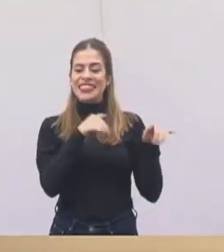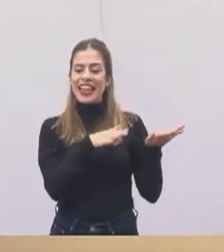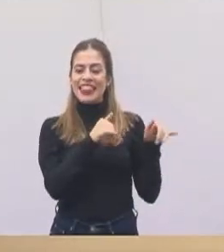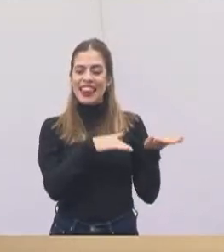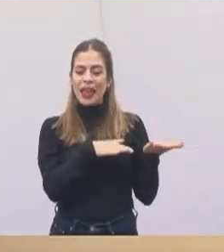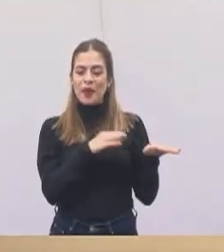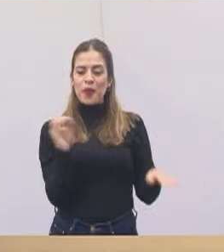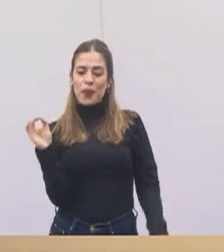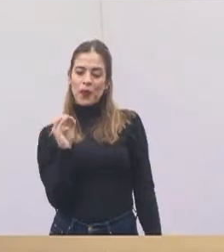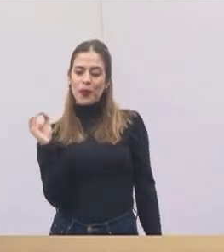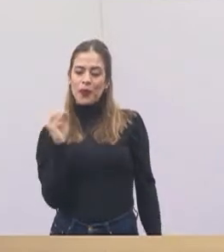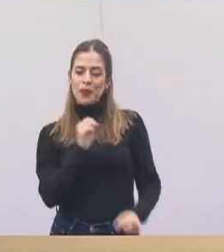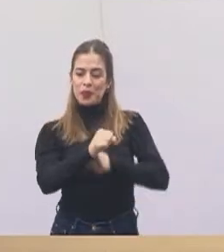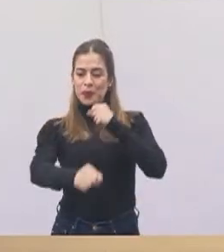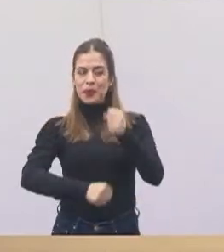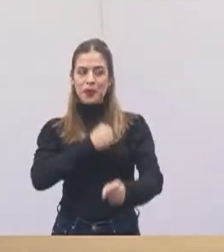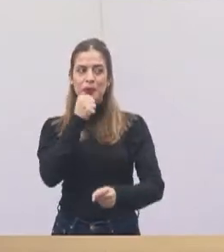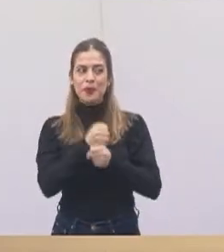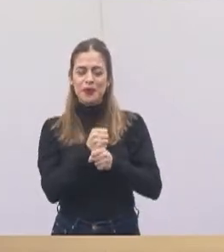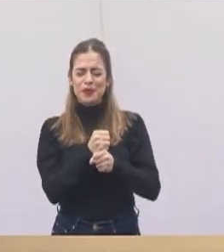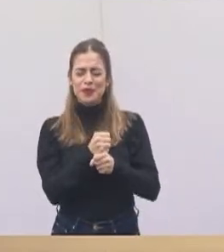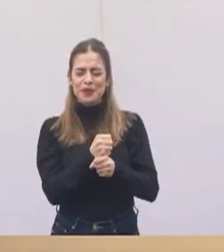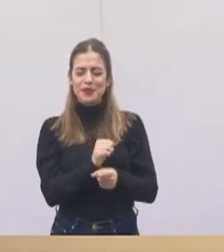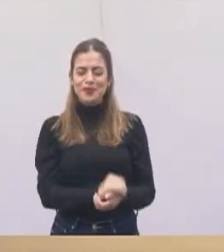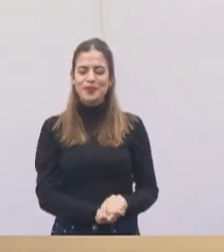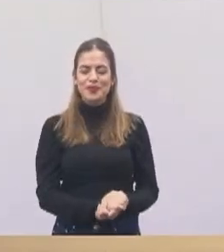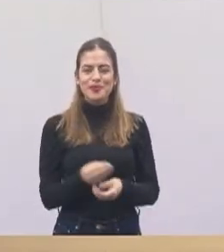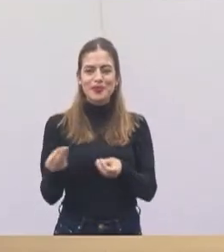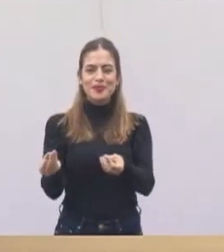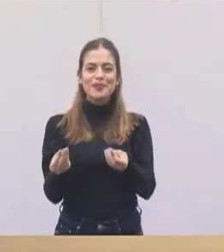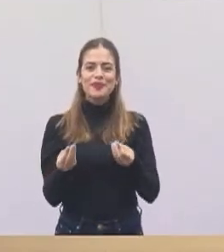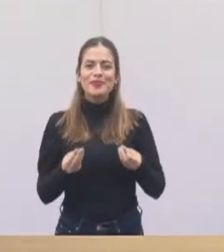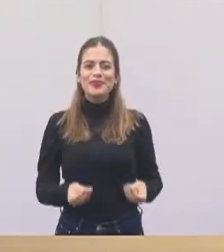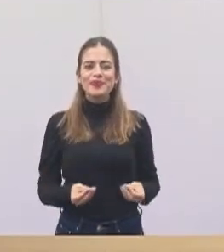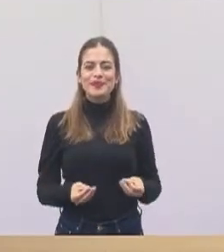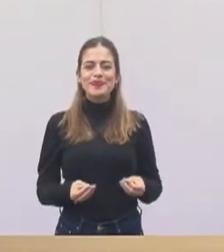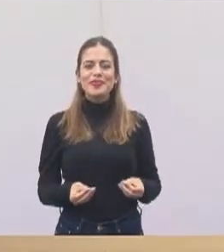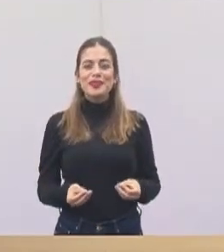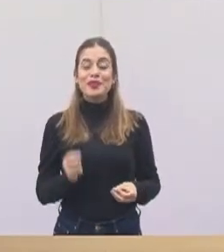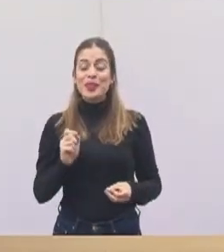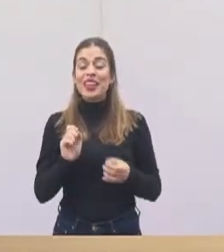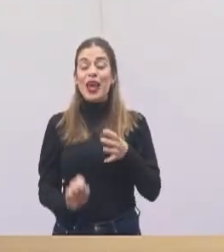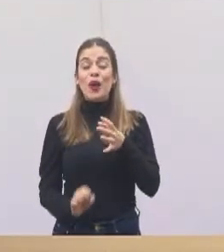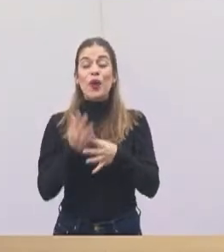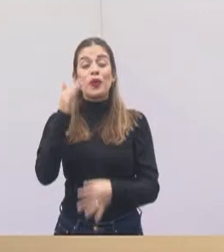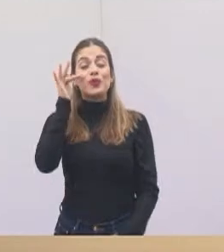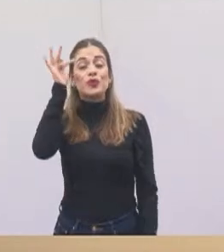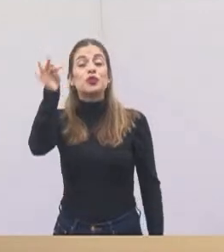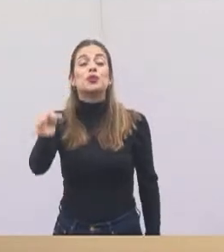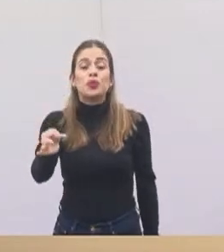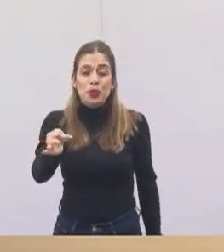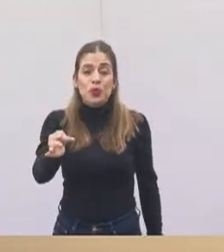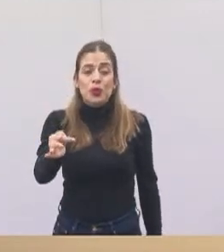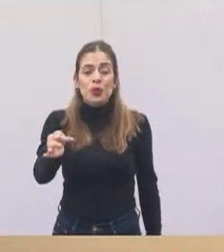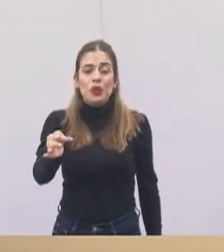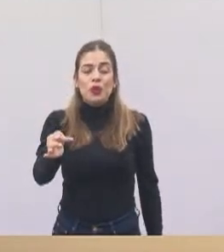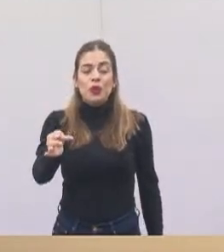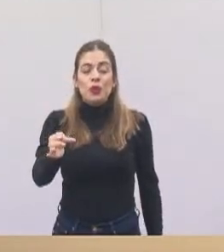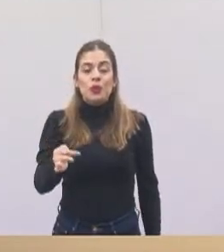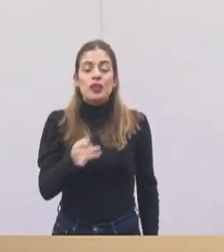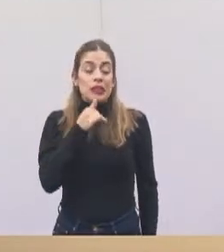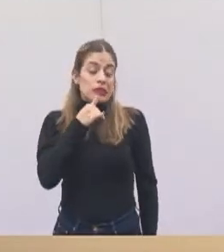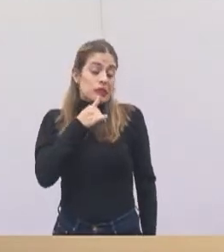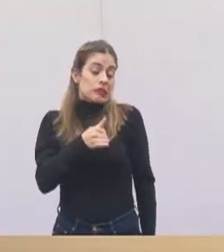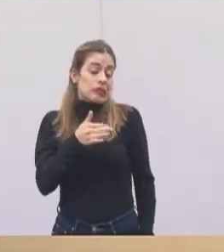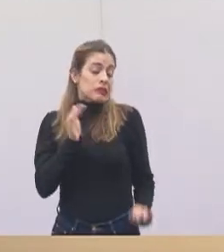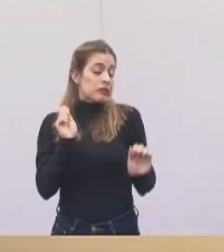vem. Eu acho que aqui não adianta a gente querer trazer um cenário político do que vai acontecer no ano que vem. E aí não dá para